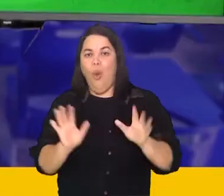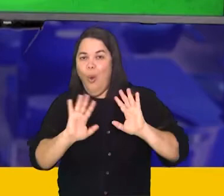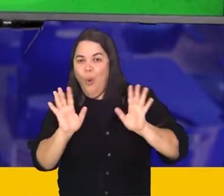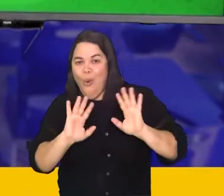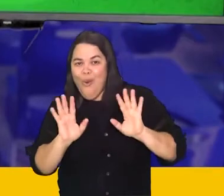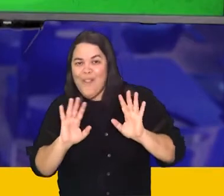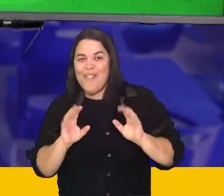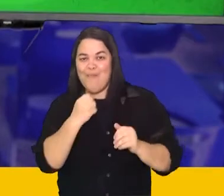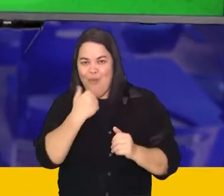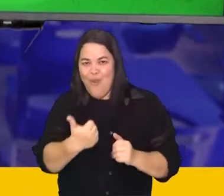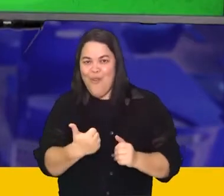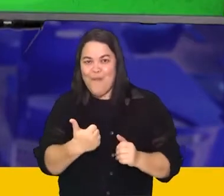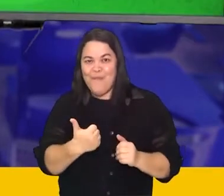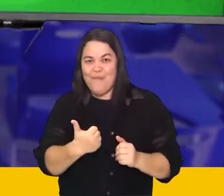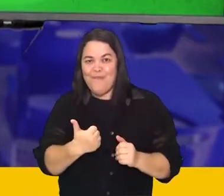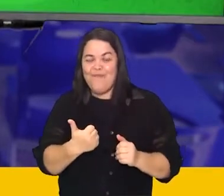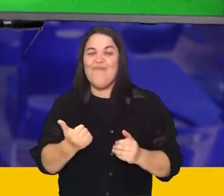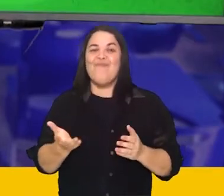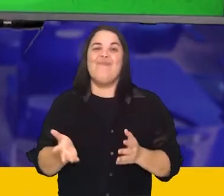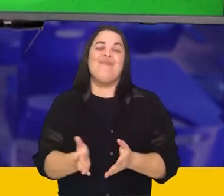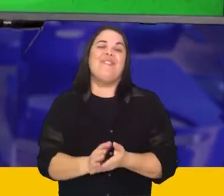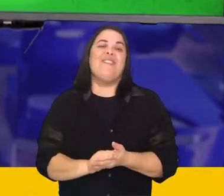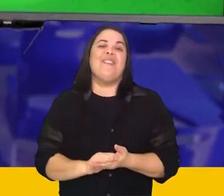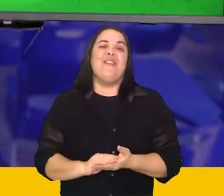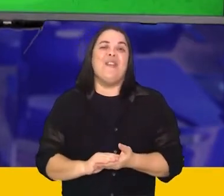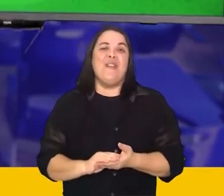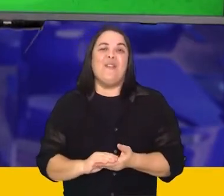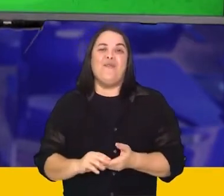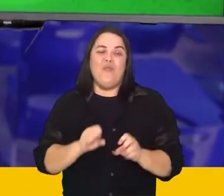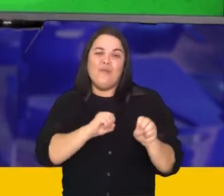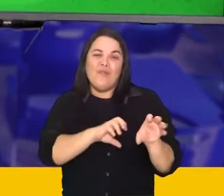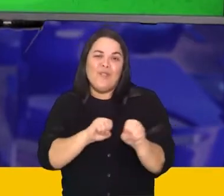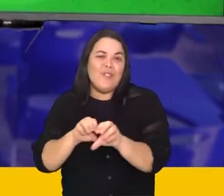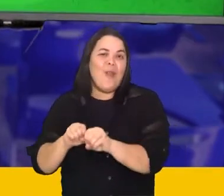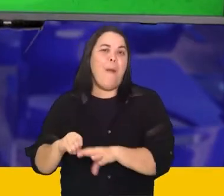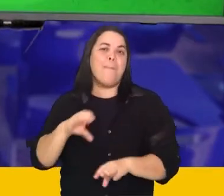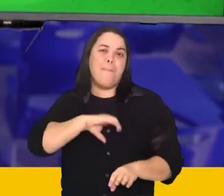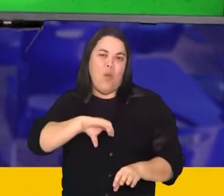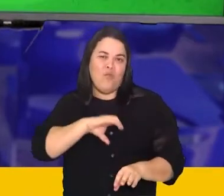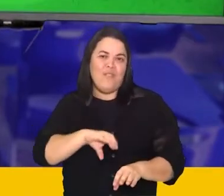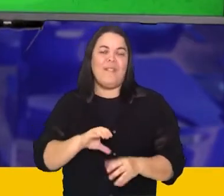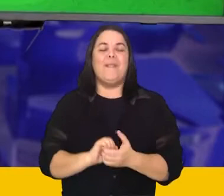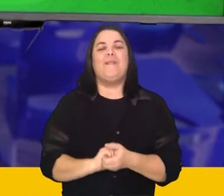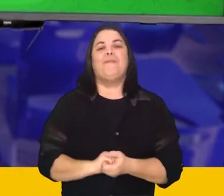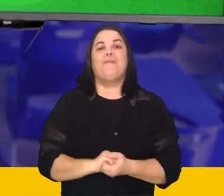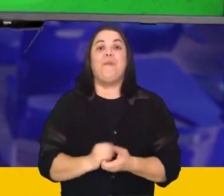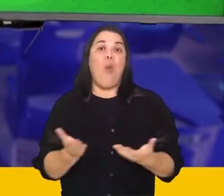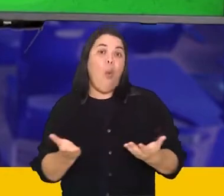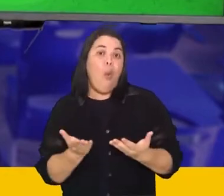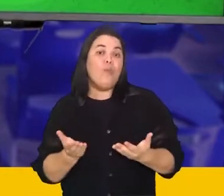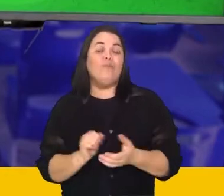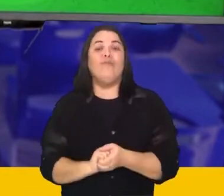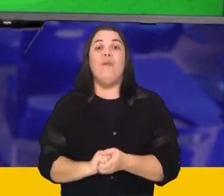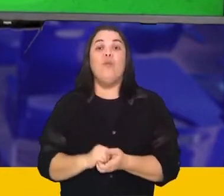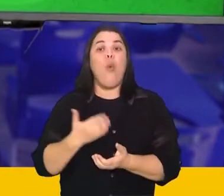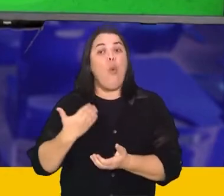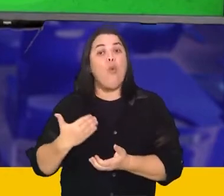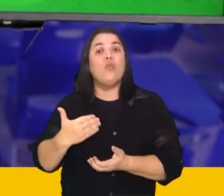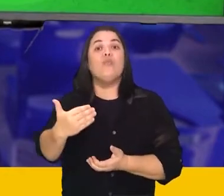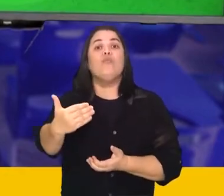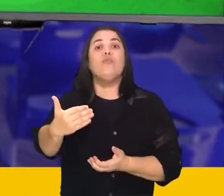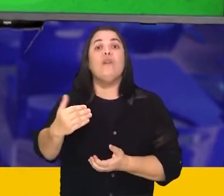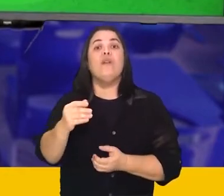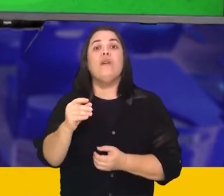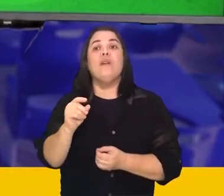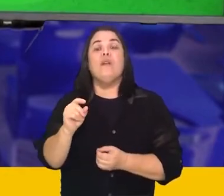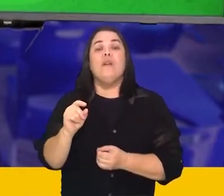Olá pessoal, eu sou Luciane Alves, professora de Língua Portuguesa da Rede Municipal de Ensino. E hoje iremos dar continuidade às aulas